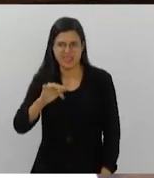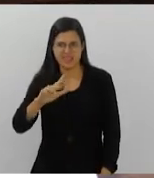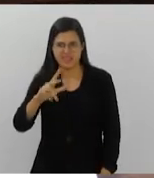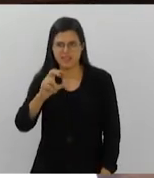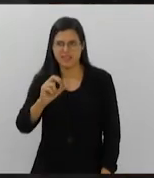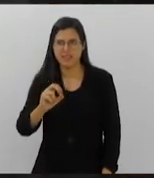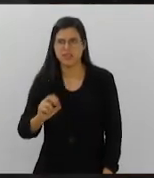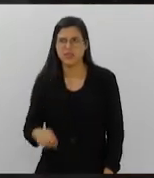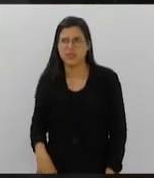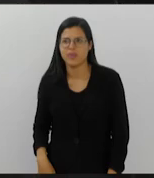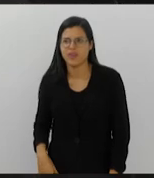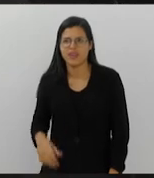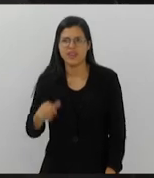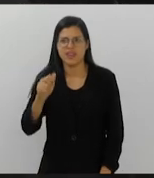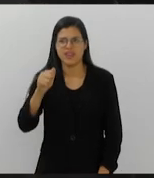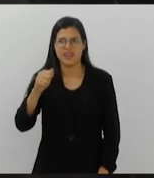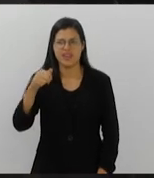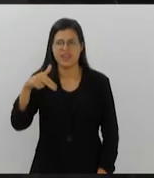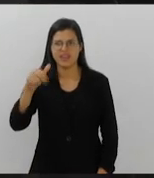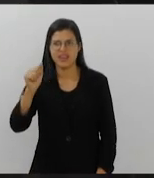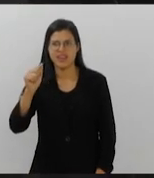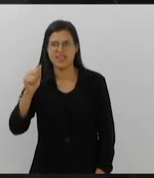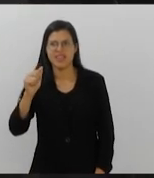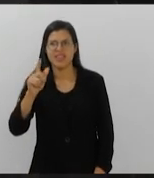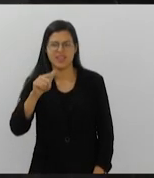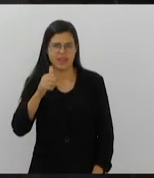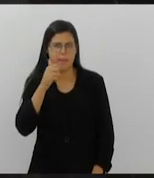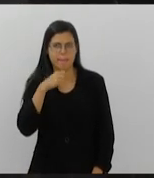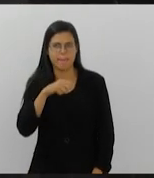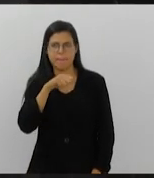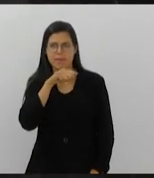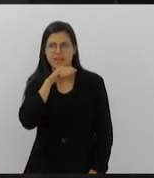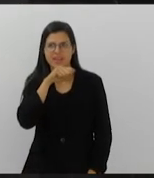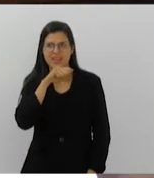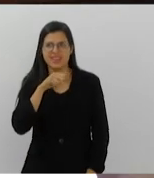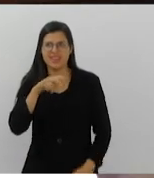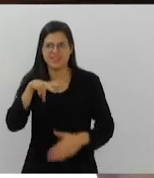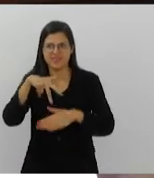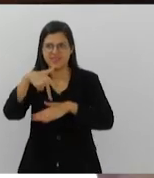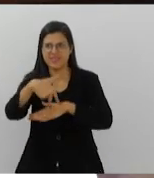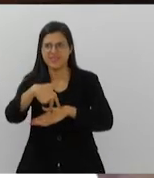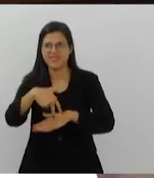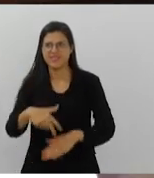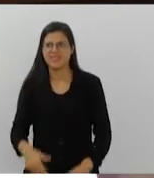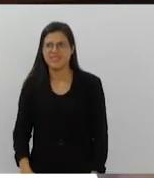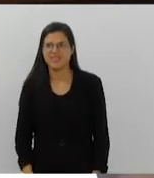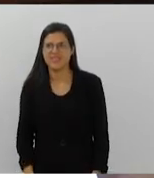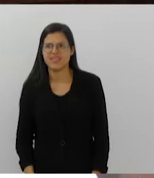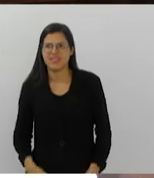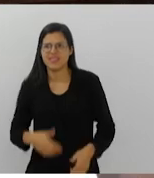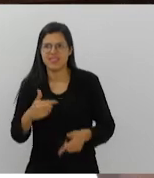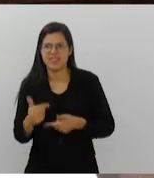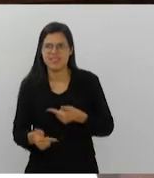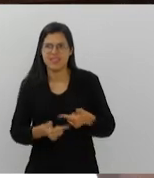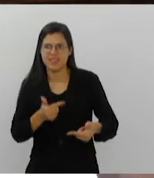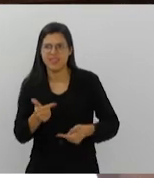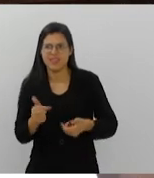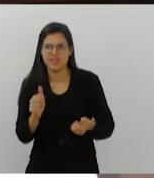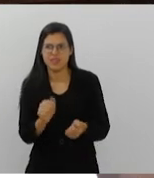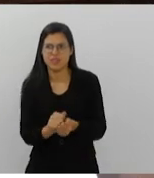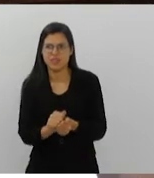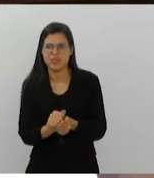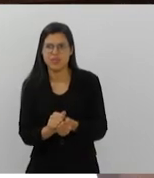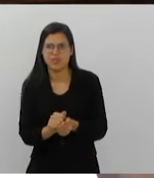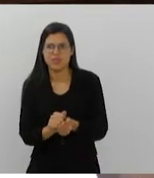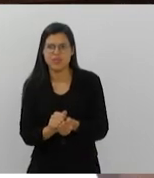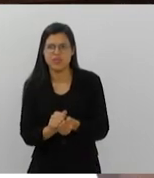a Ana, que é a mãe, também a Ana trabalha comigo, fica de pé, Ana. A Ana trabalha comigo, o Andrezinho, a